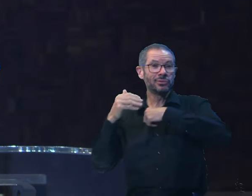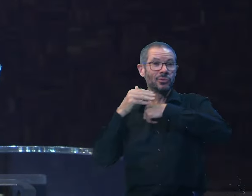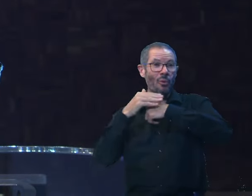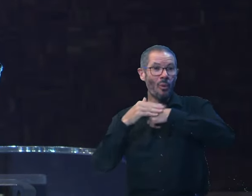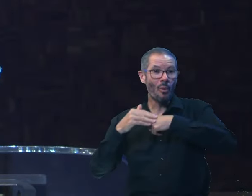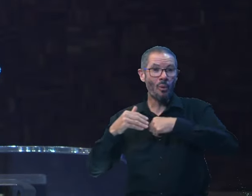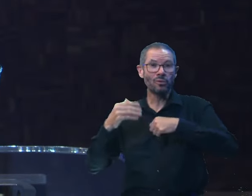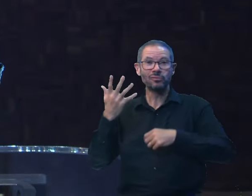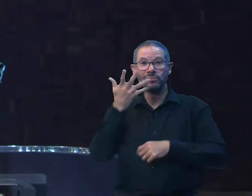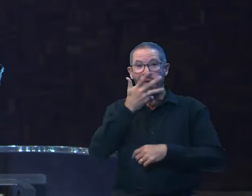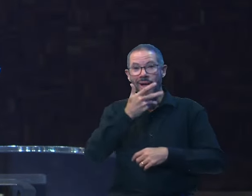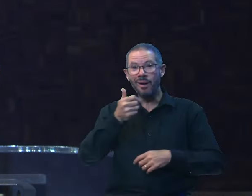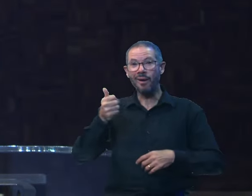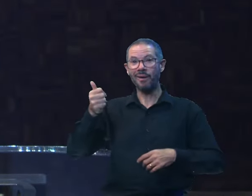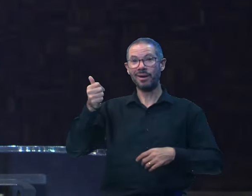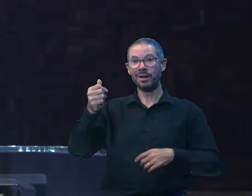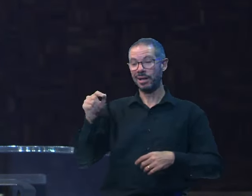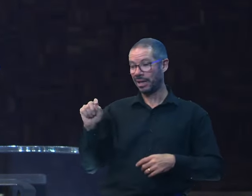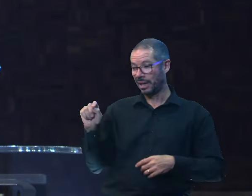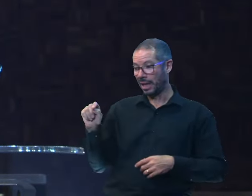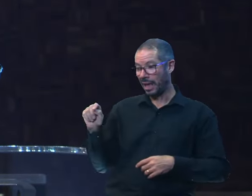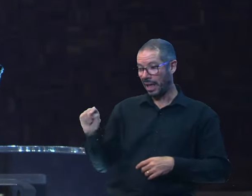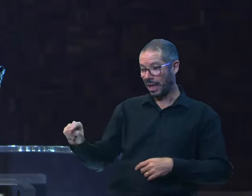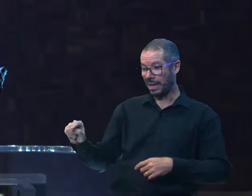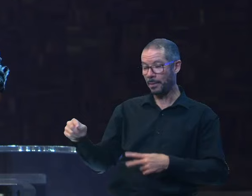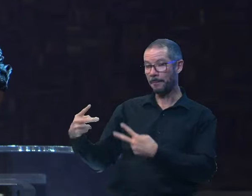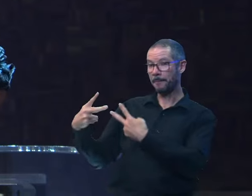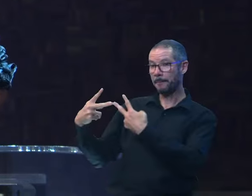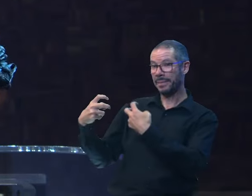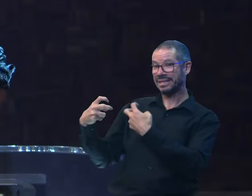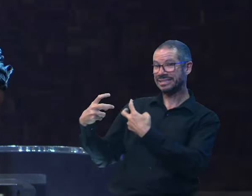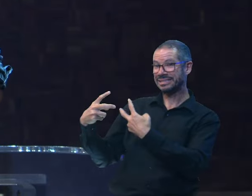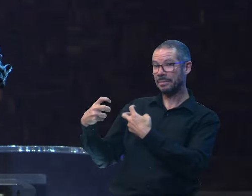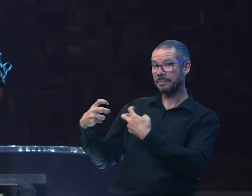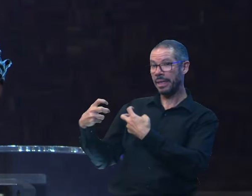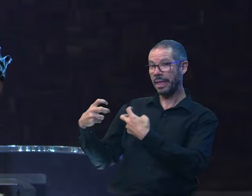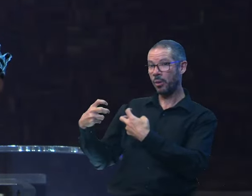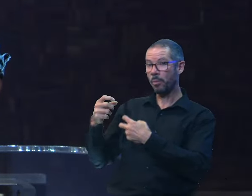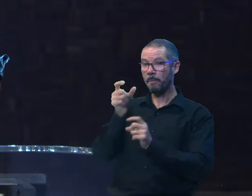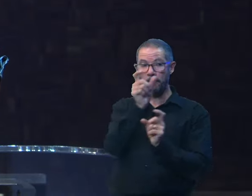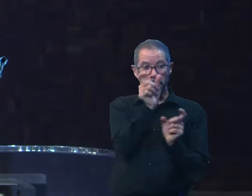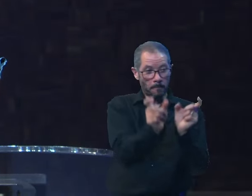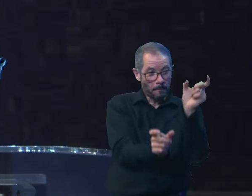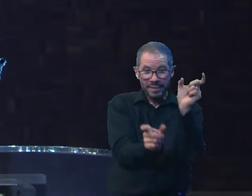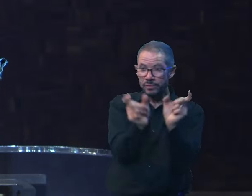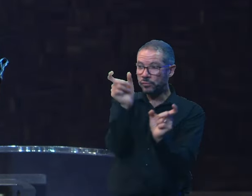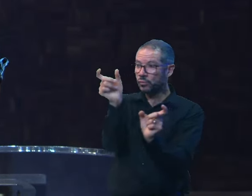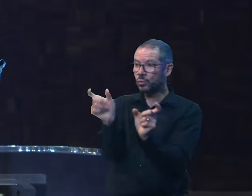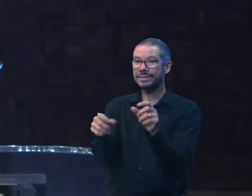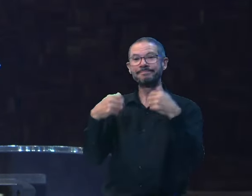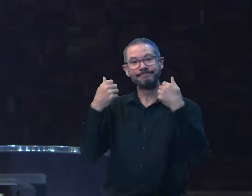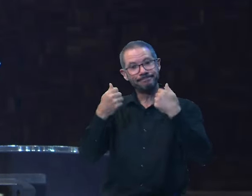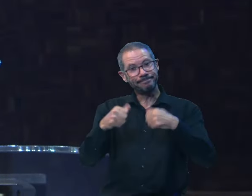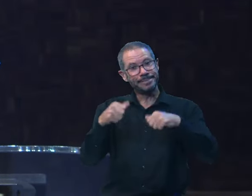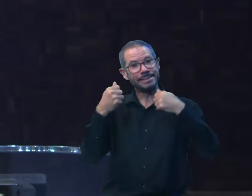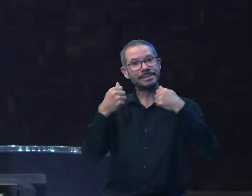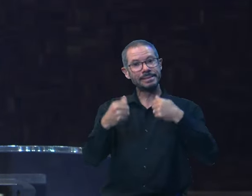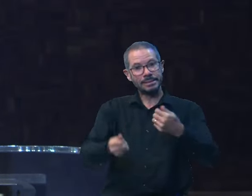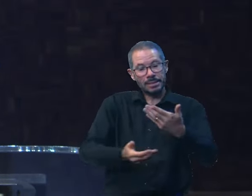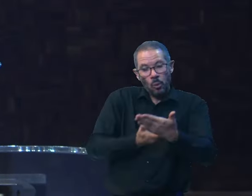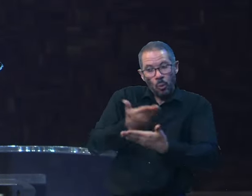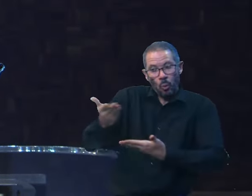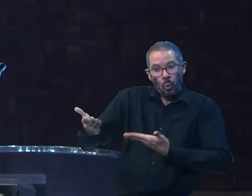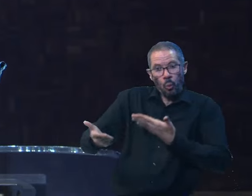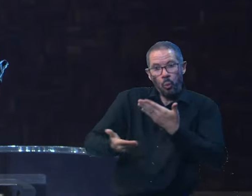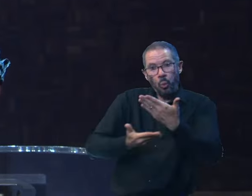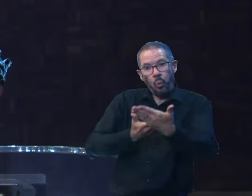doce. E ele percebeu o quanto que pessoas precisam de pessoas. O quanto